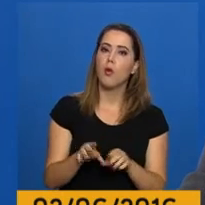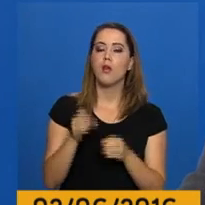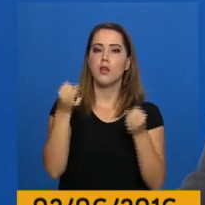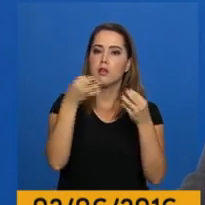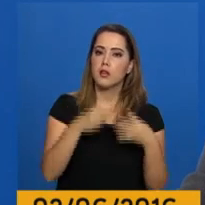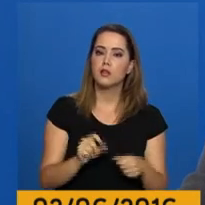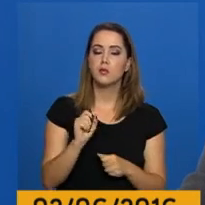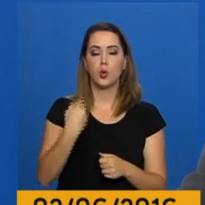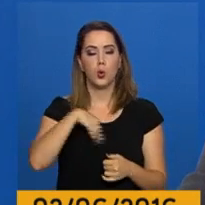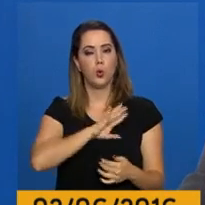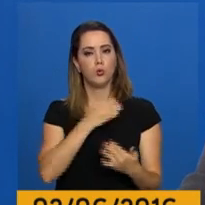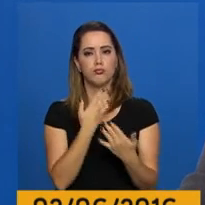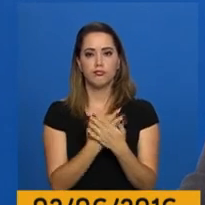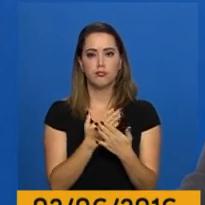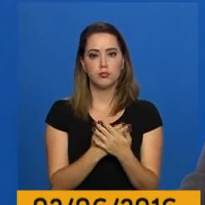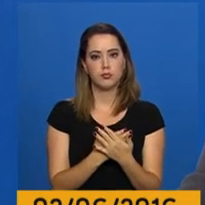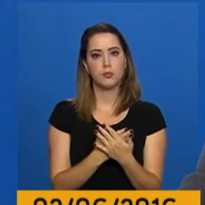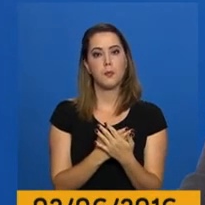estamos estudando